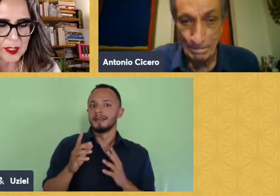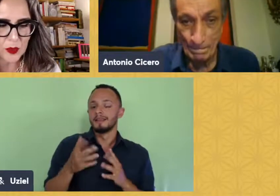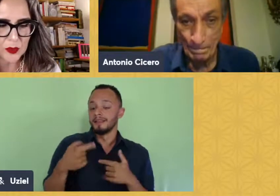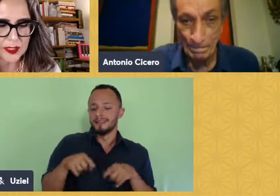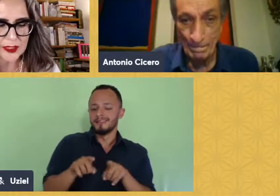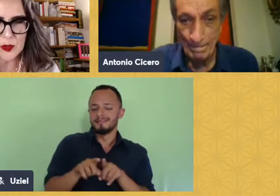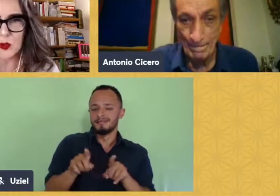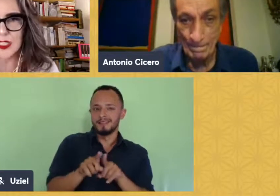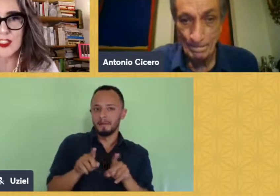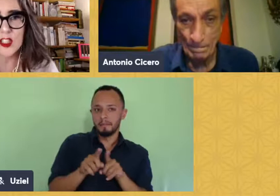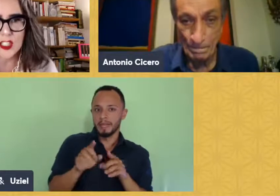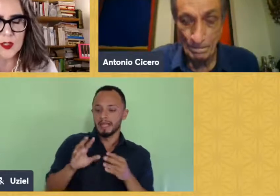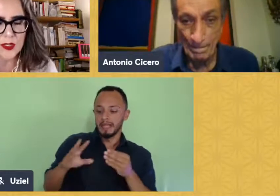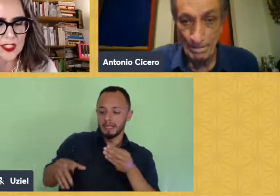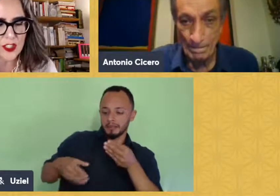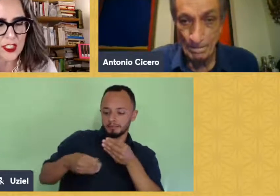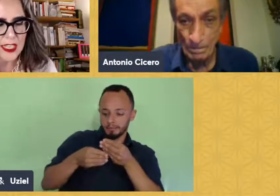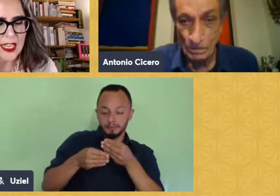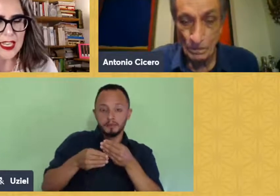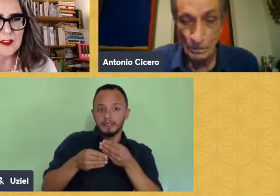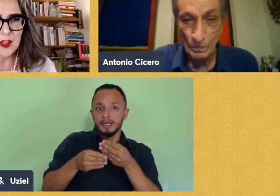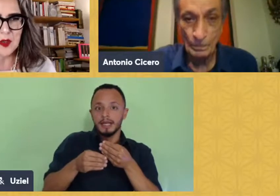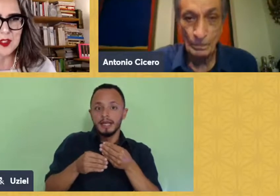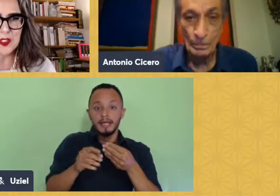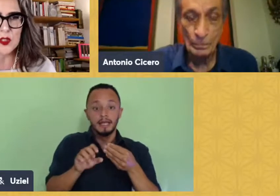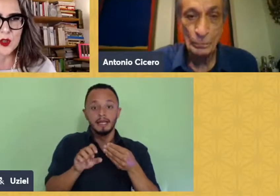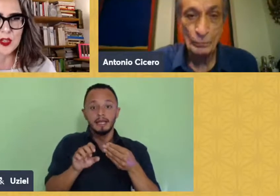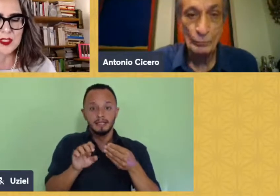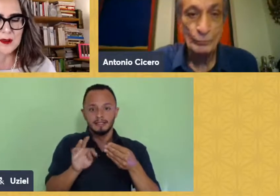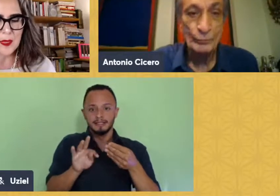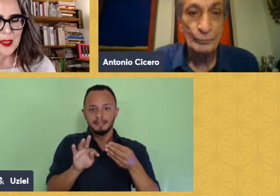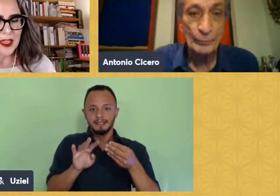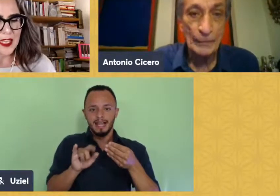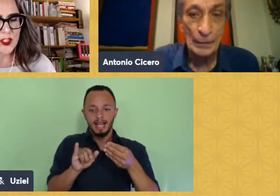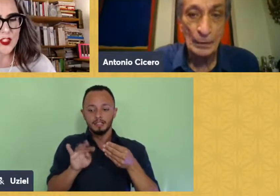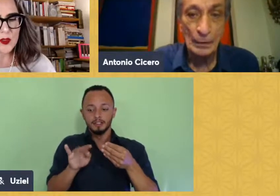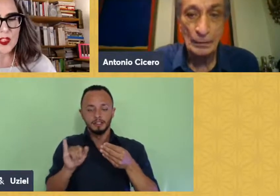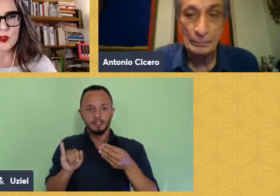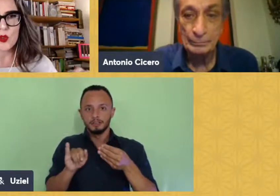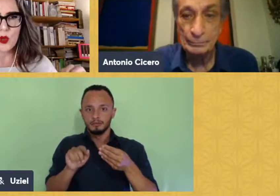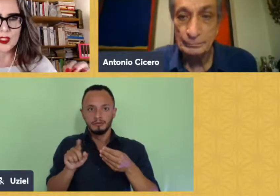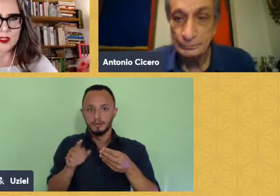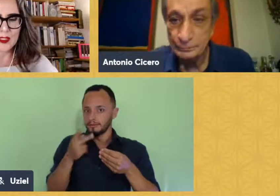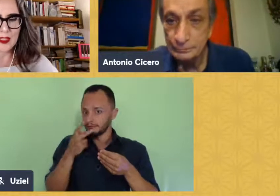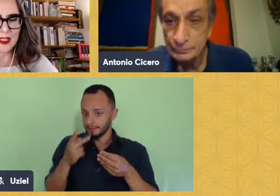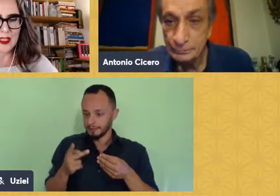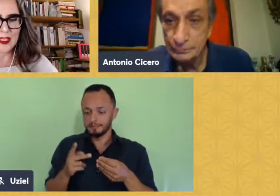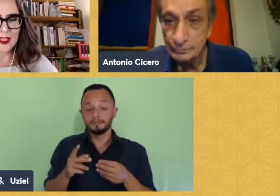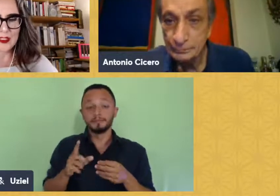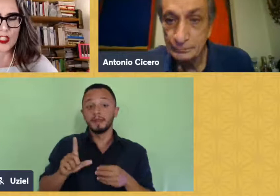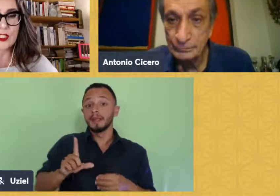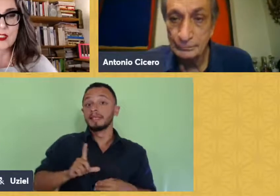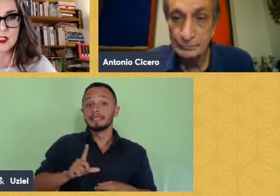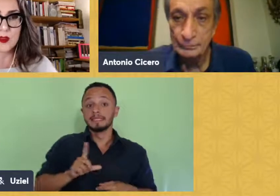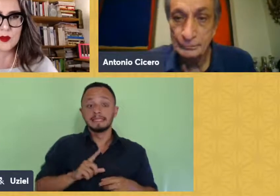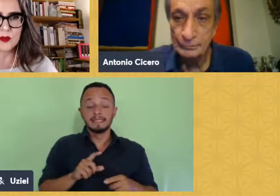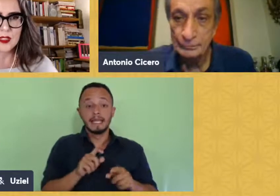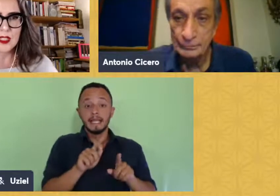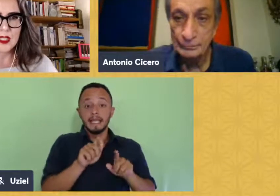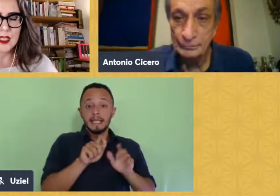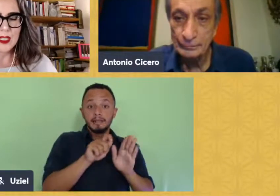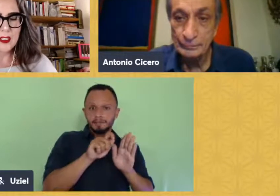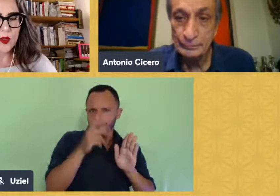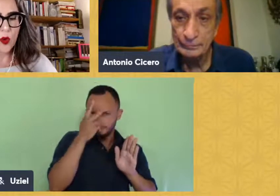essa pergunta, né? O Tati, né? O Luiz Tati, ele fala uma coisa curiosa. Ele diz que os autores de